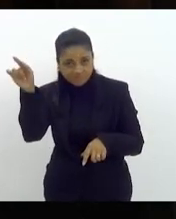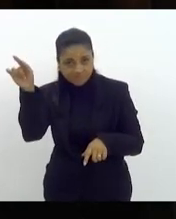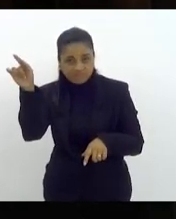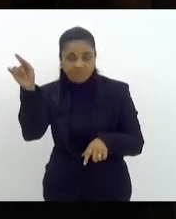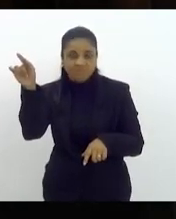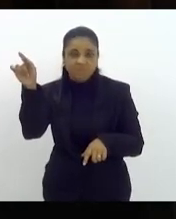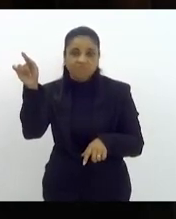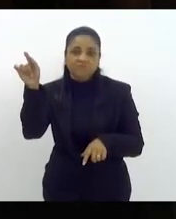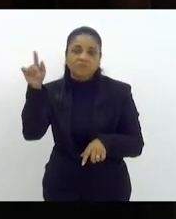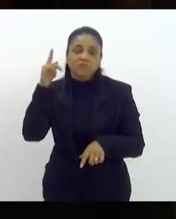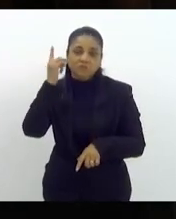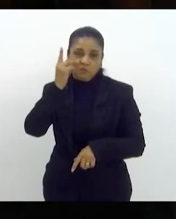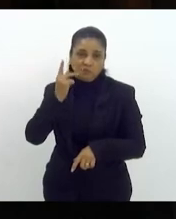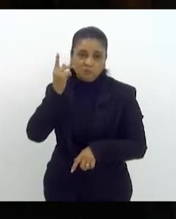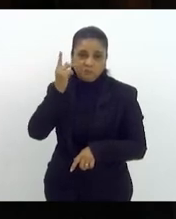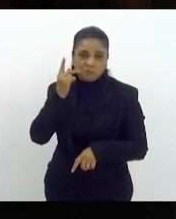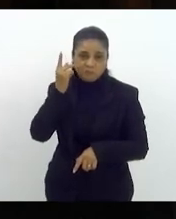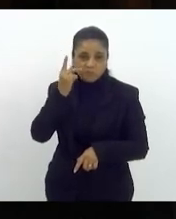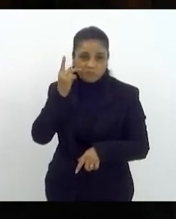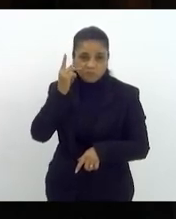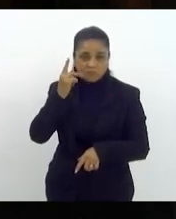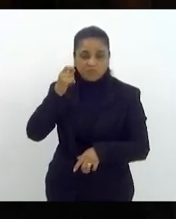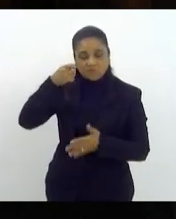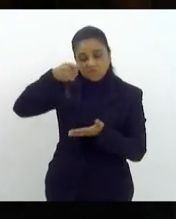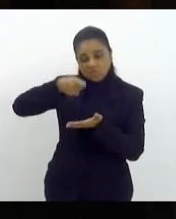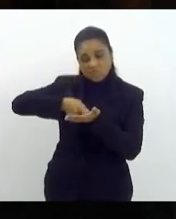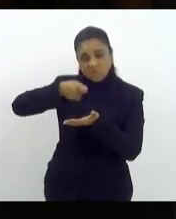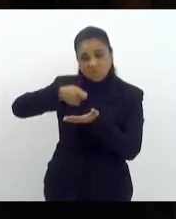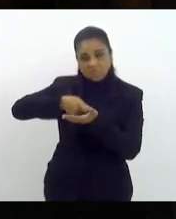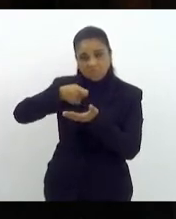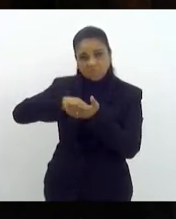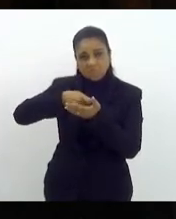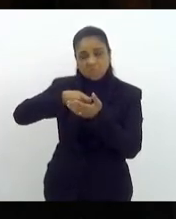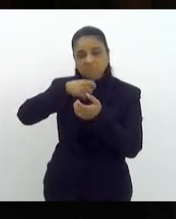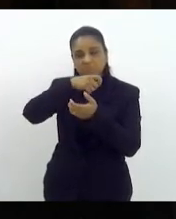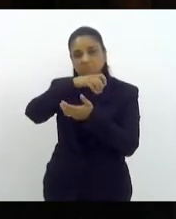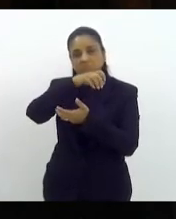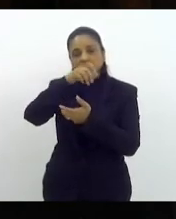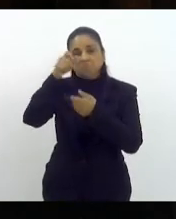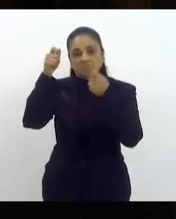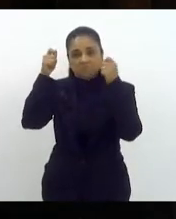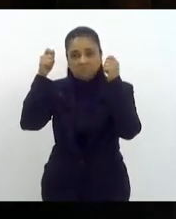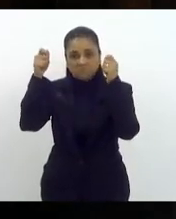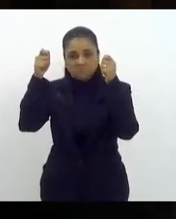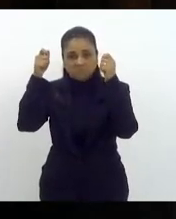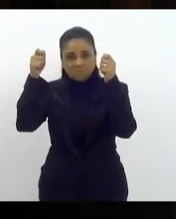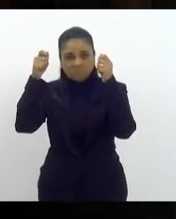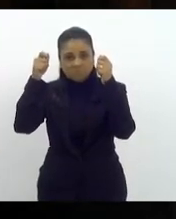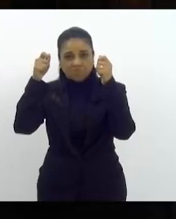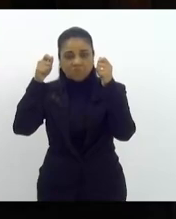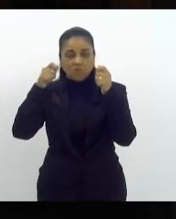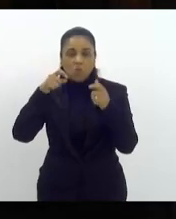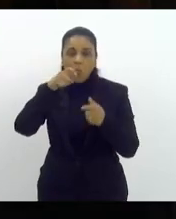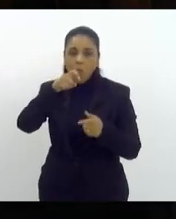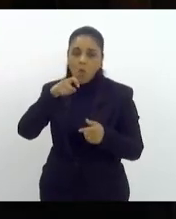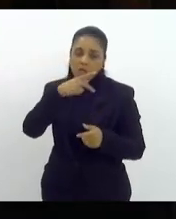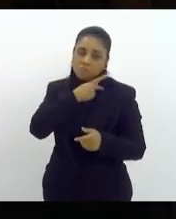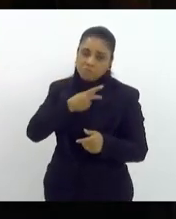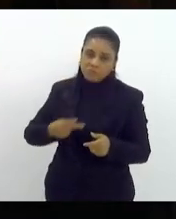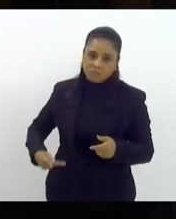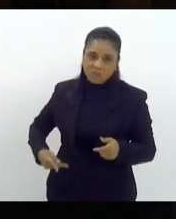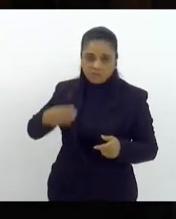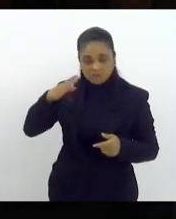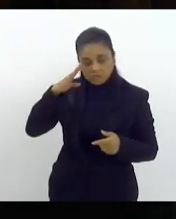fizeram questão de fazer campanha contra o presidente antidemocrático bolsonaro